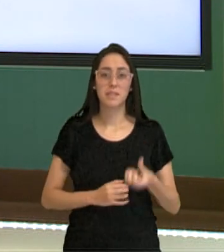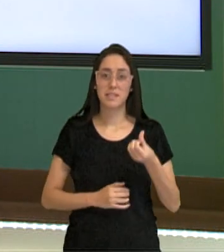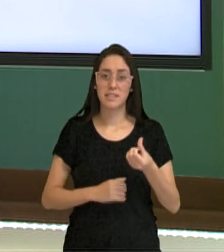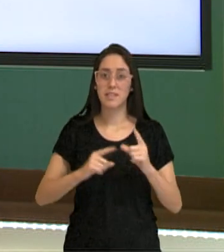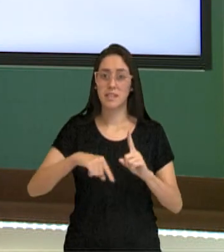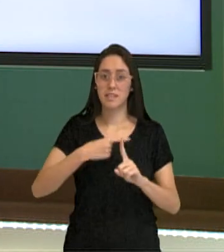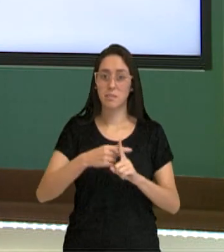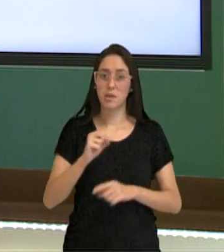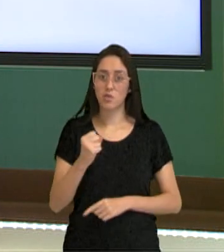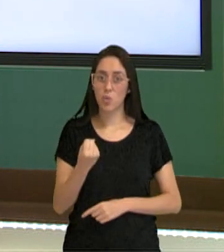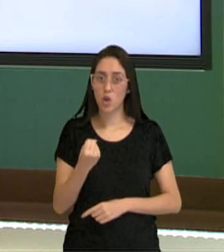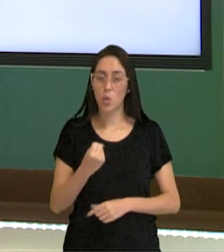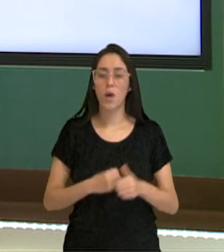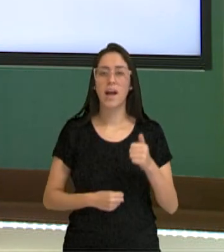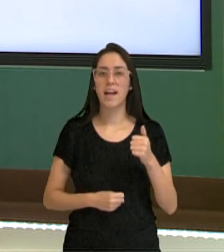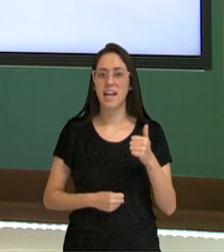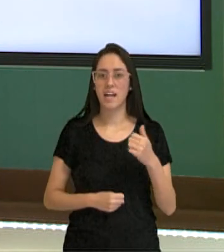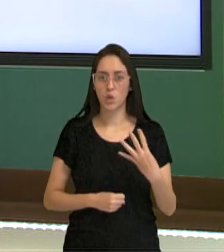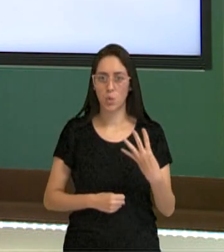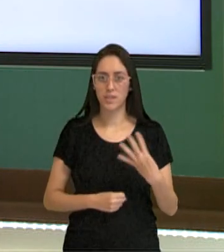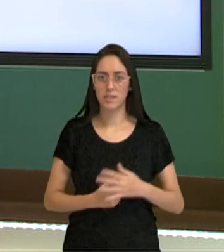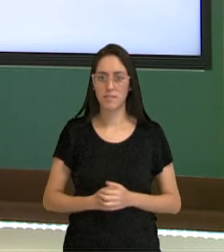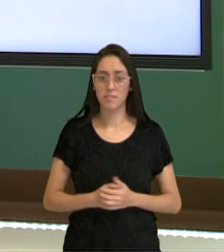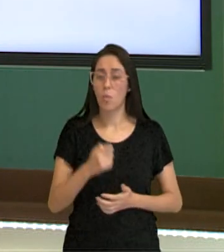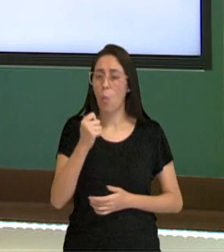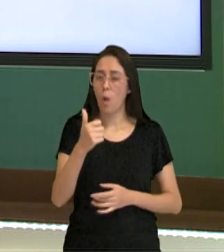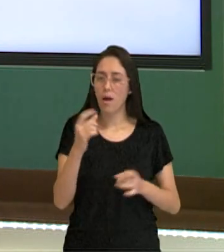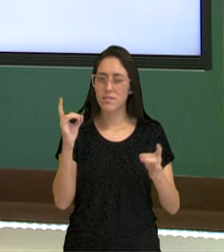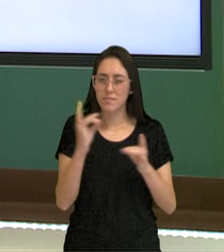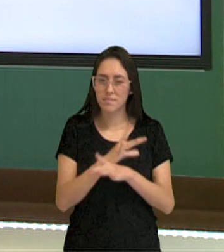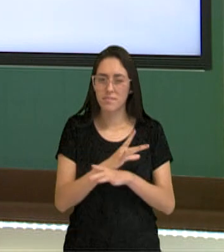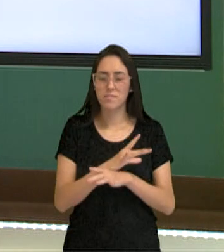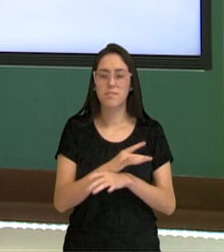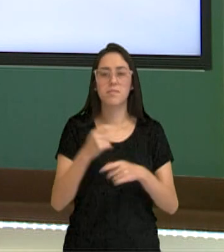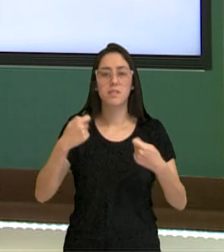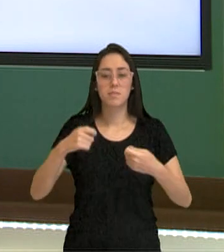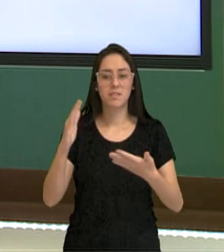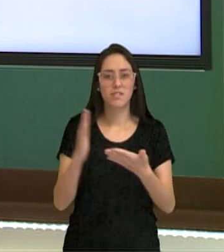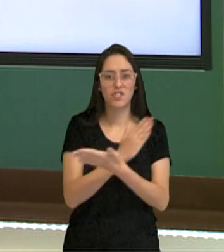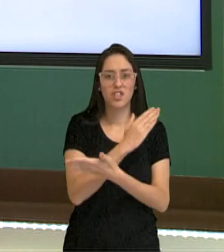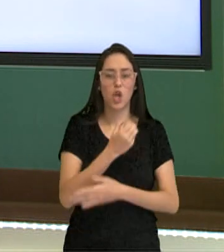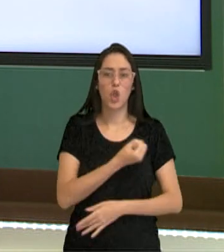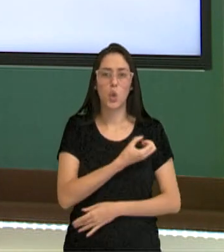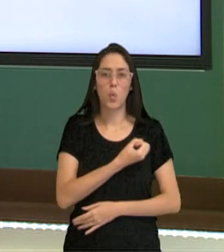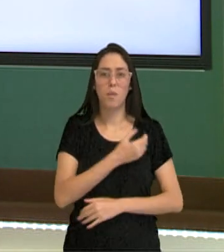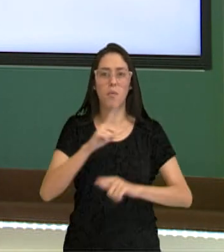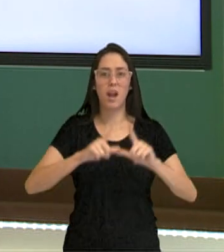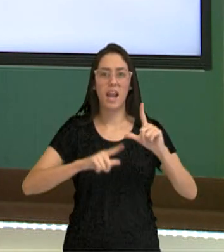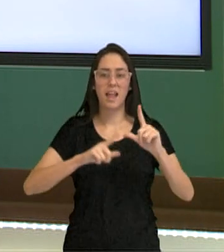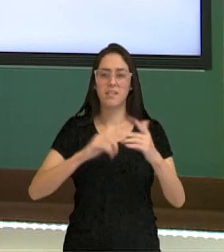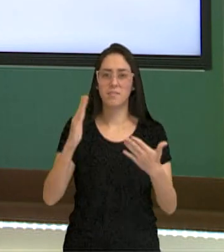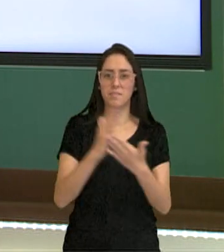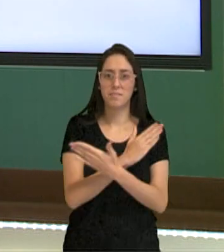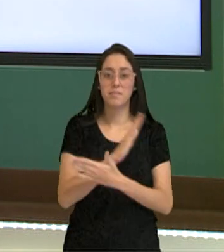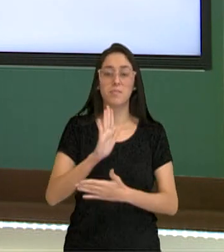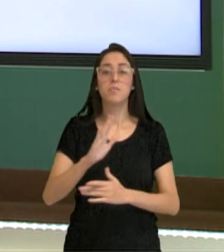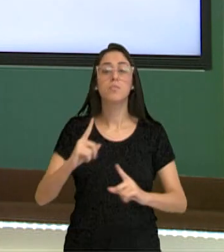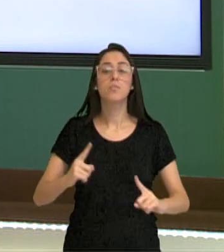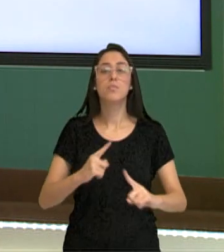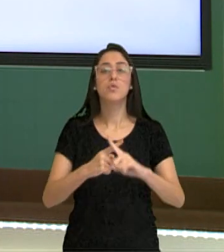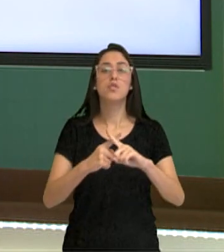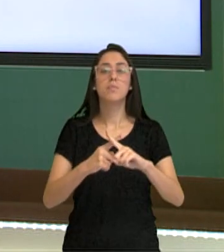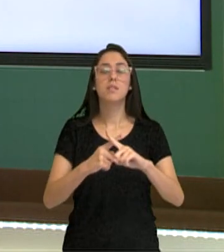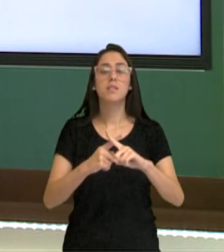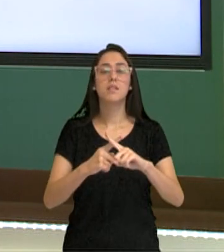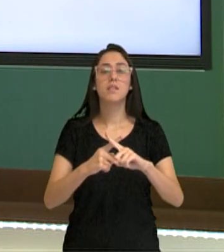8, 14. Quase terminando. Basta só tirar esse número da letra aqui, ó. Ele está multiplicando. Qual é a